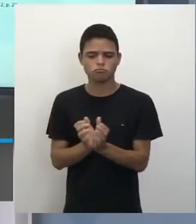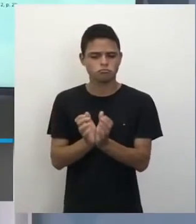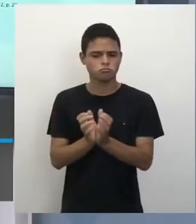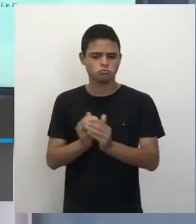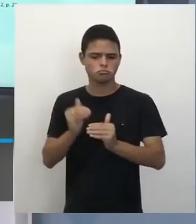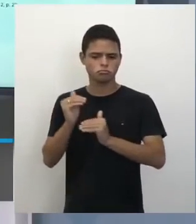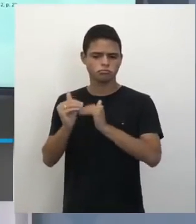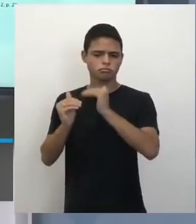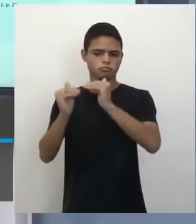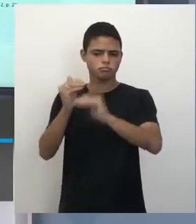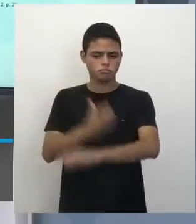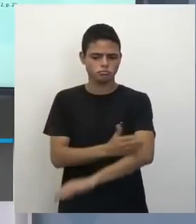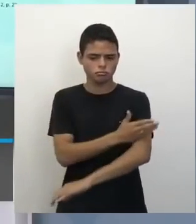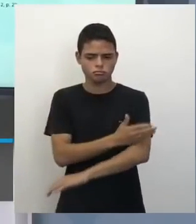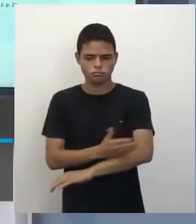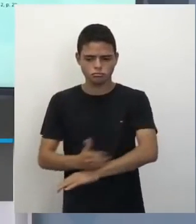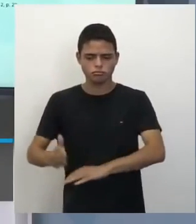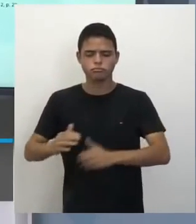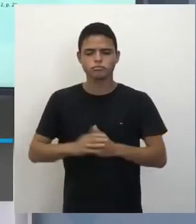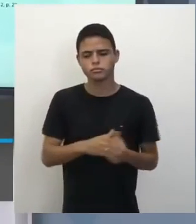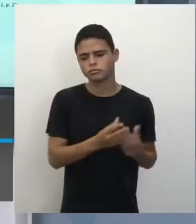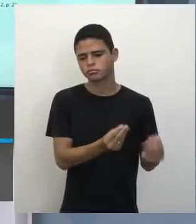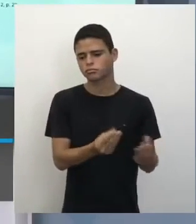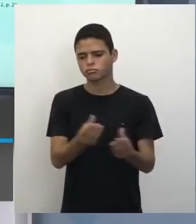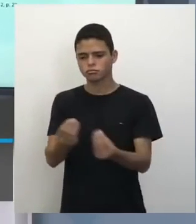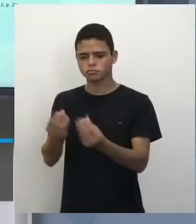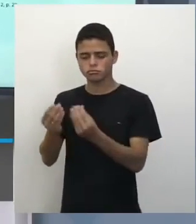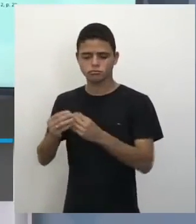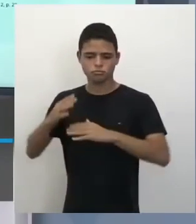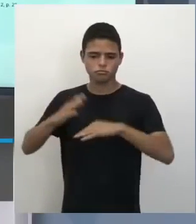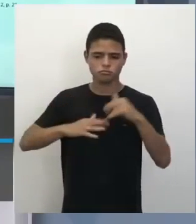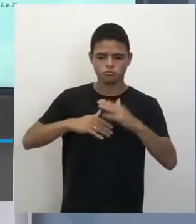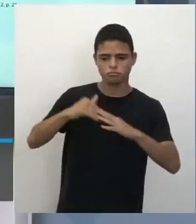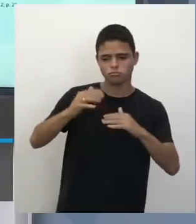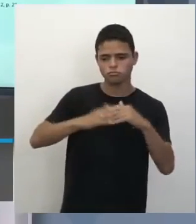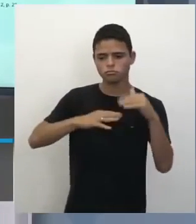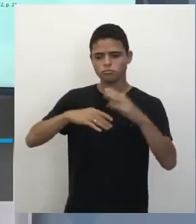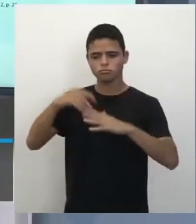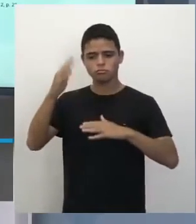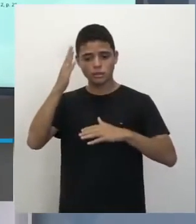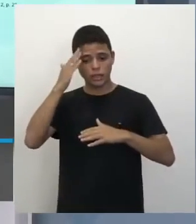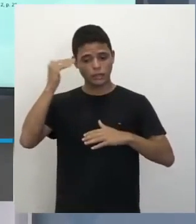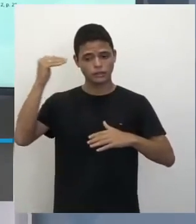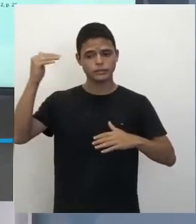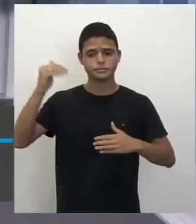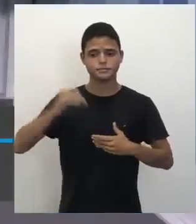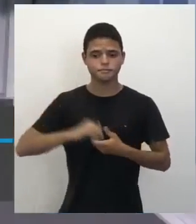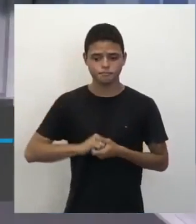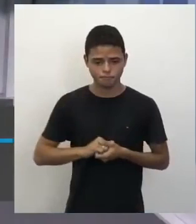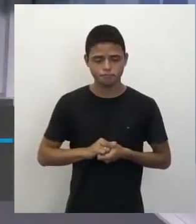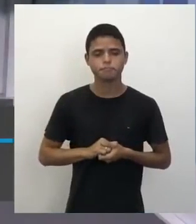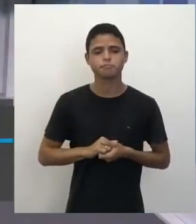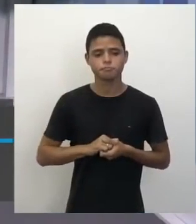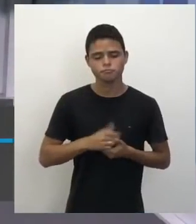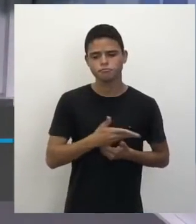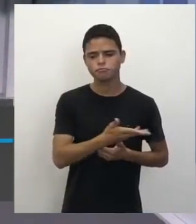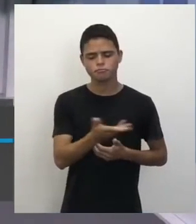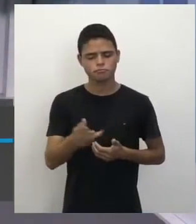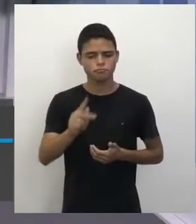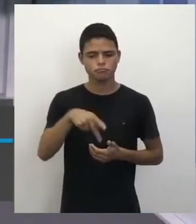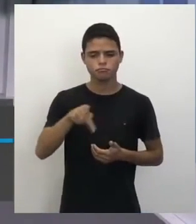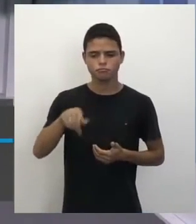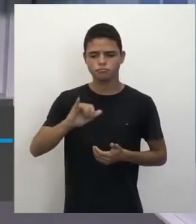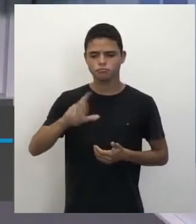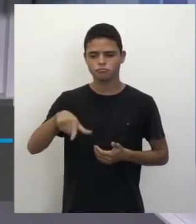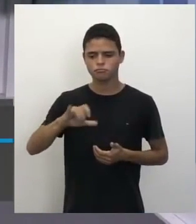baita cultura, muitos saberes e técnicas. E professora Lívia, ontem